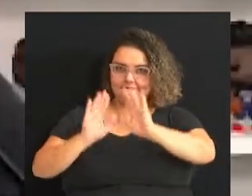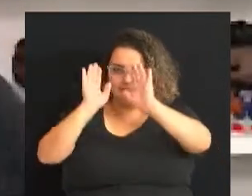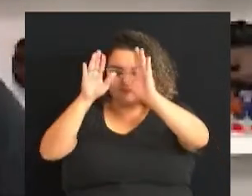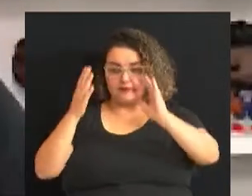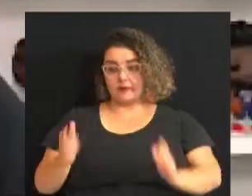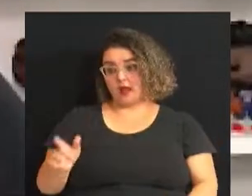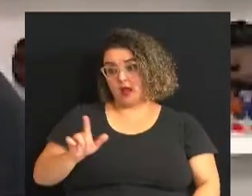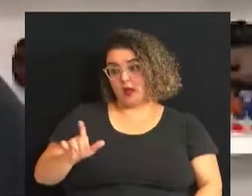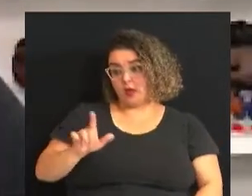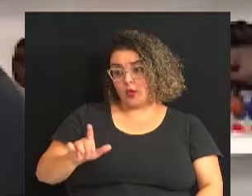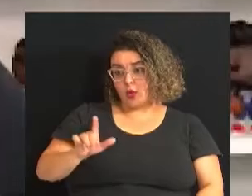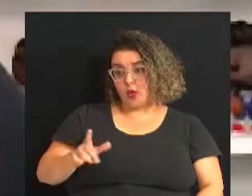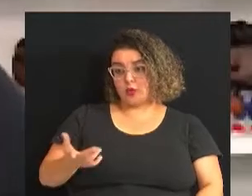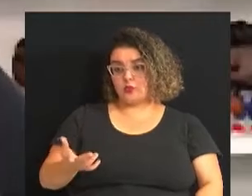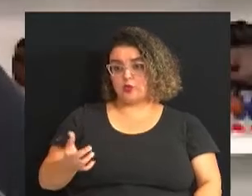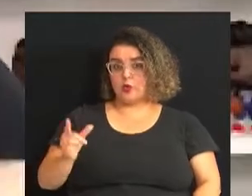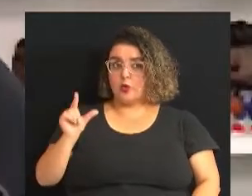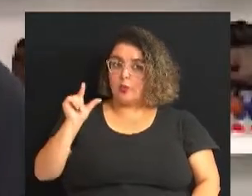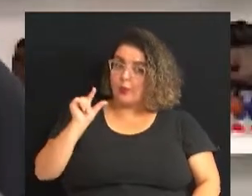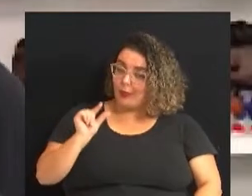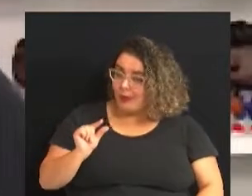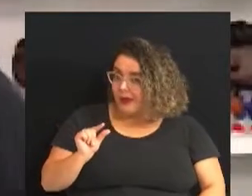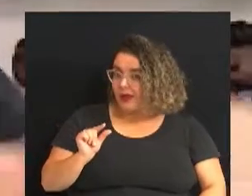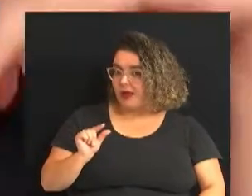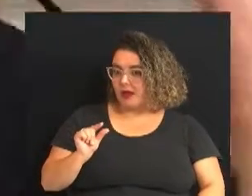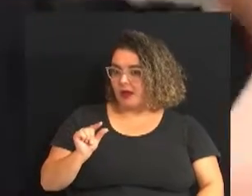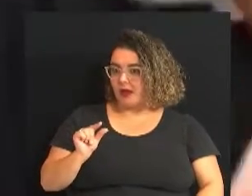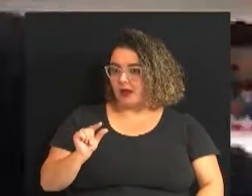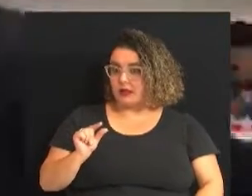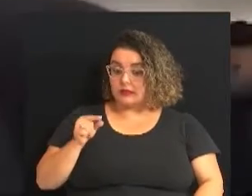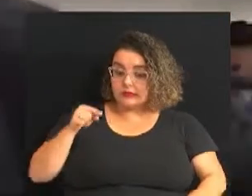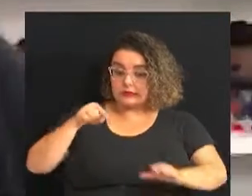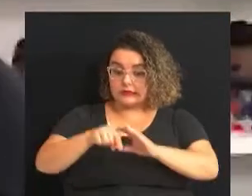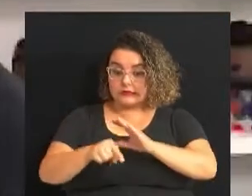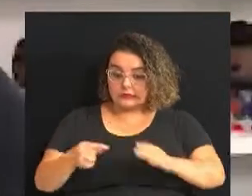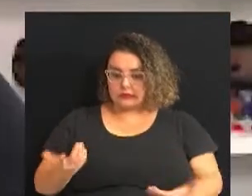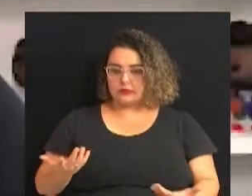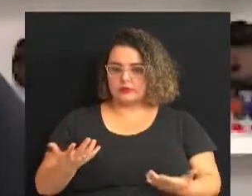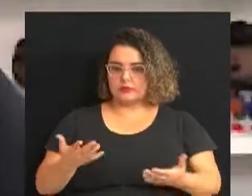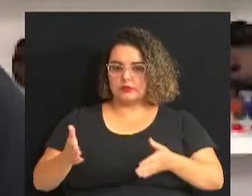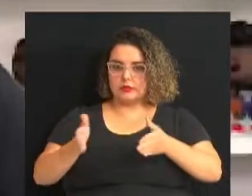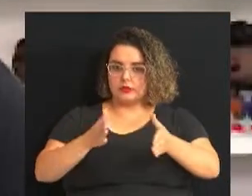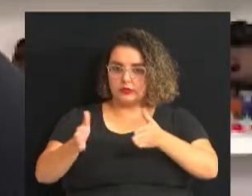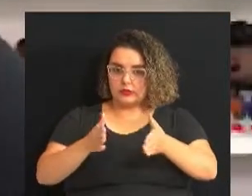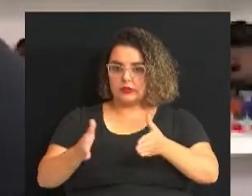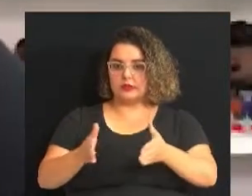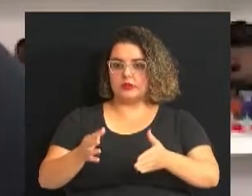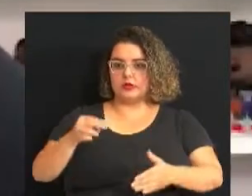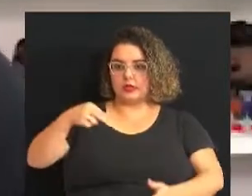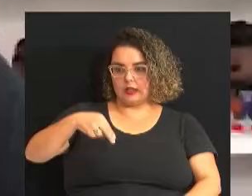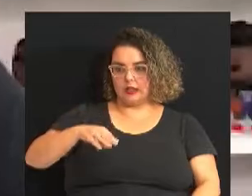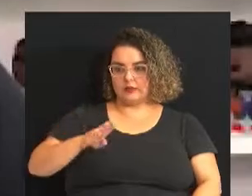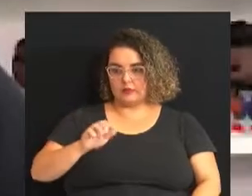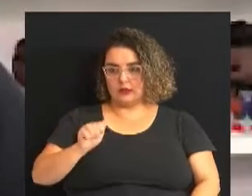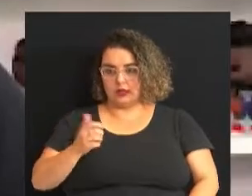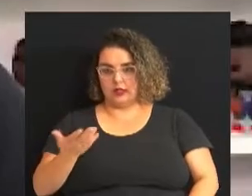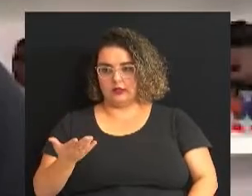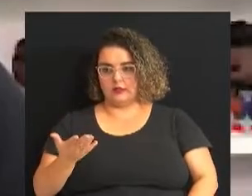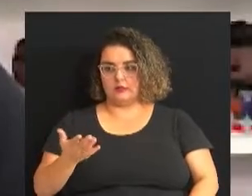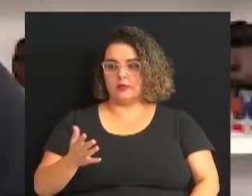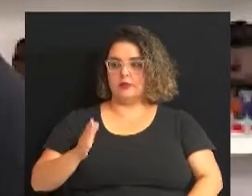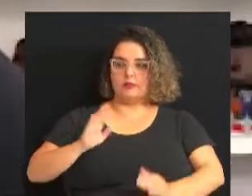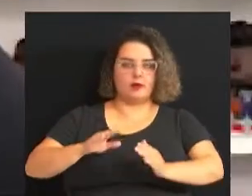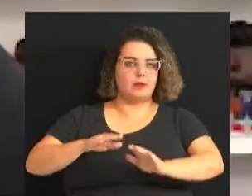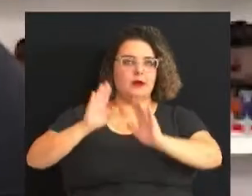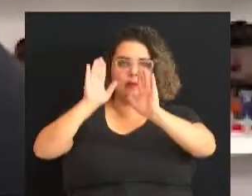que um pouquinho com menos intensidade, né, em relação à temporada regular da NBA e do NBB, mas o basquetebol tá sempre na nossa